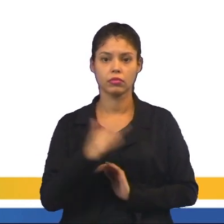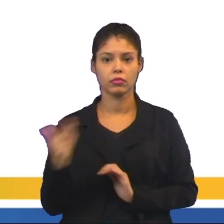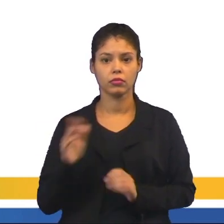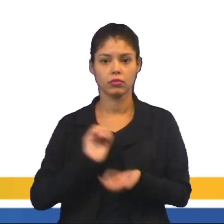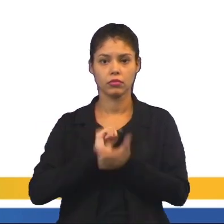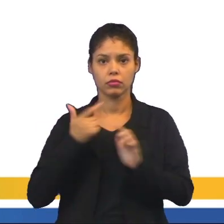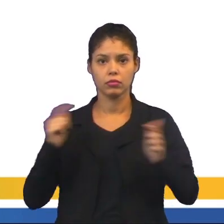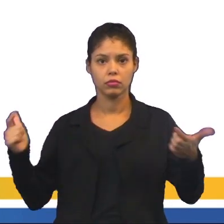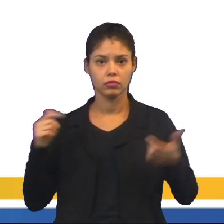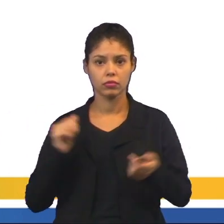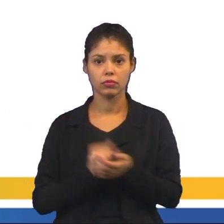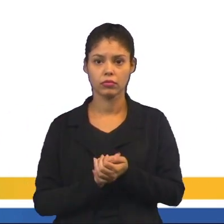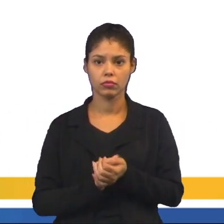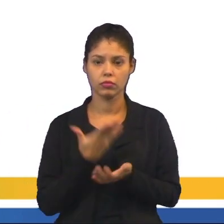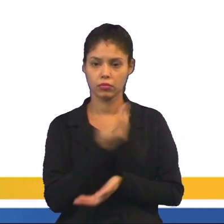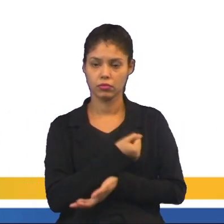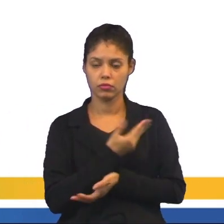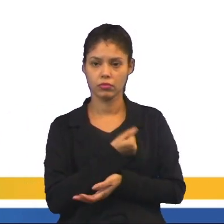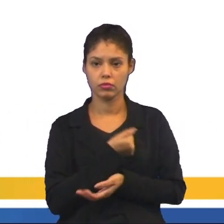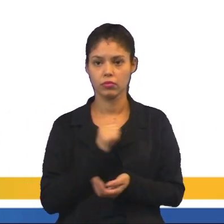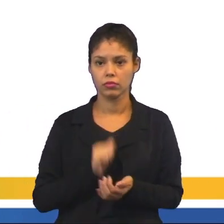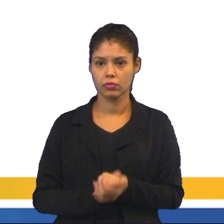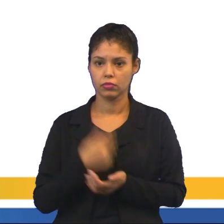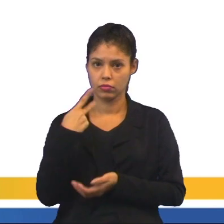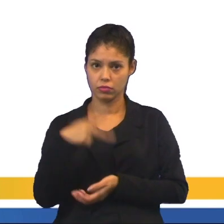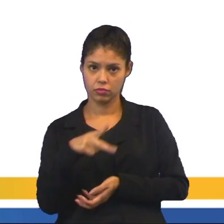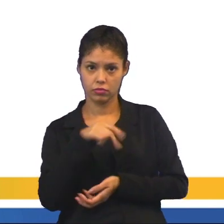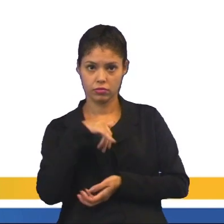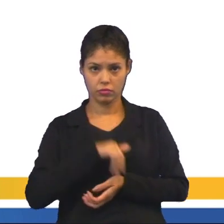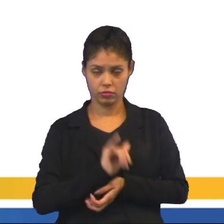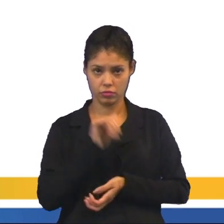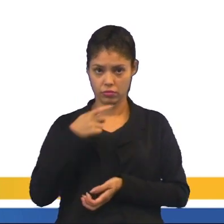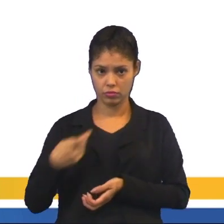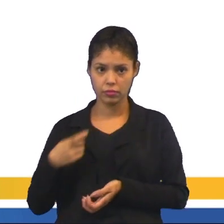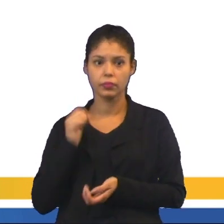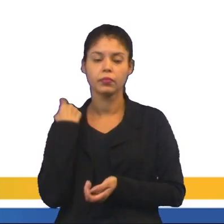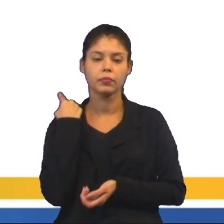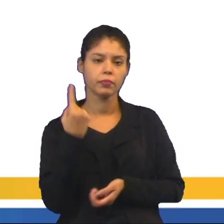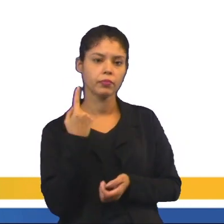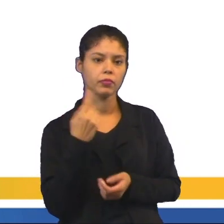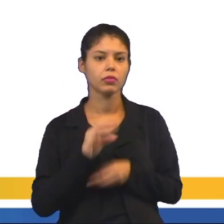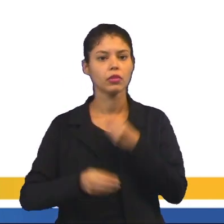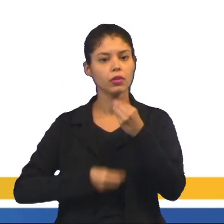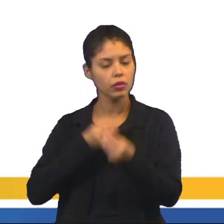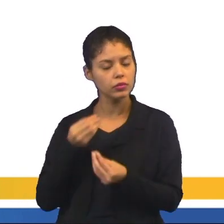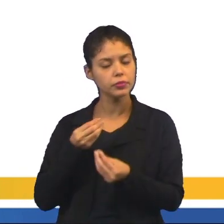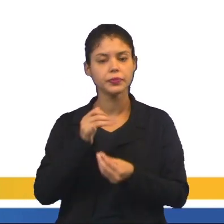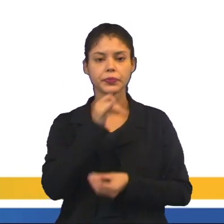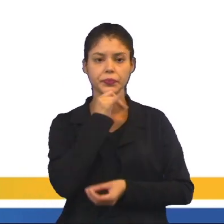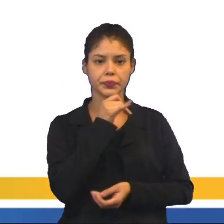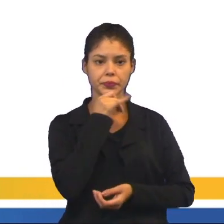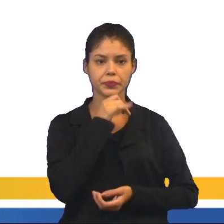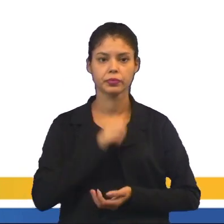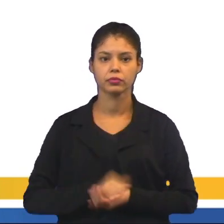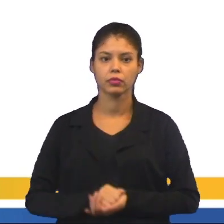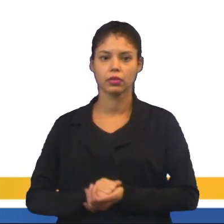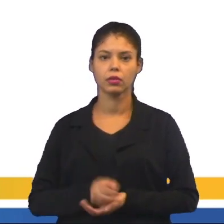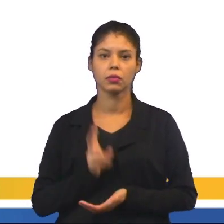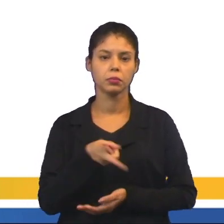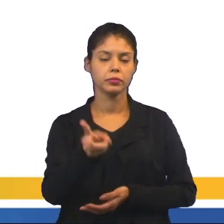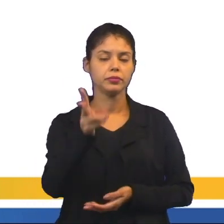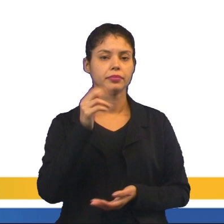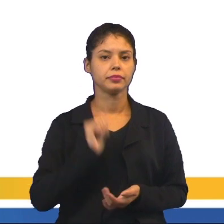linear quando o maior expoente de suas incógnitas é 1. Então, observe aí, pessoal, antes